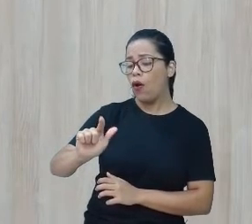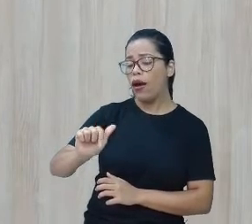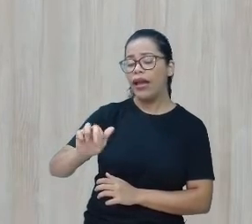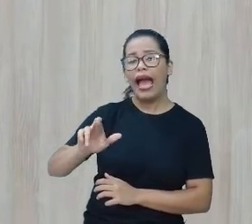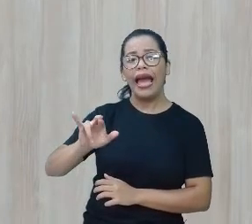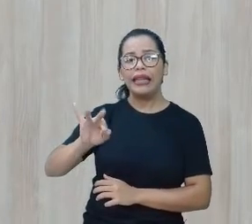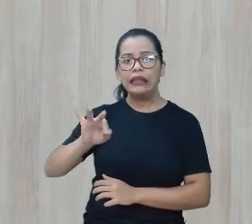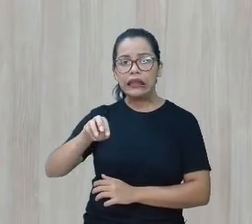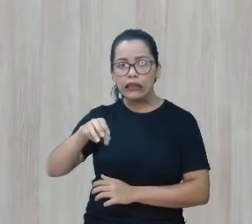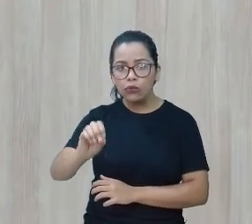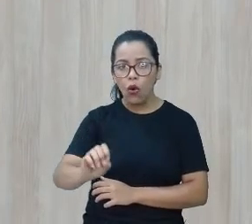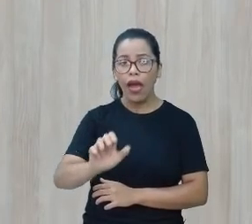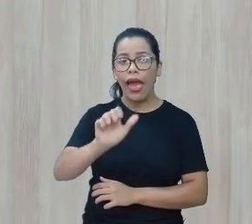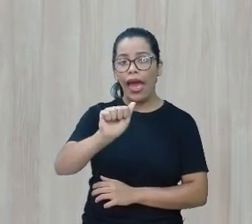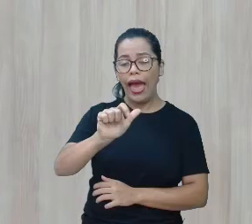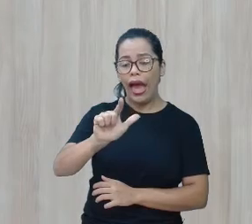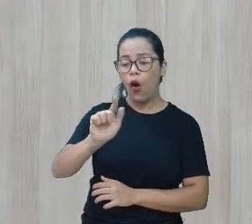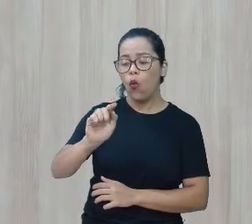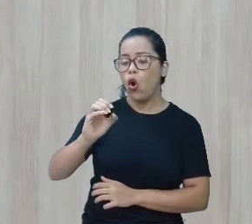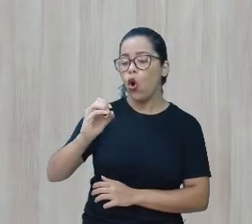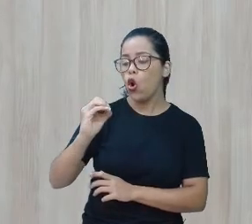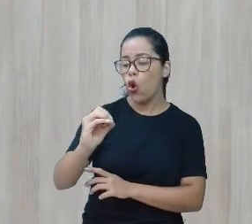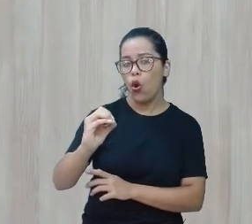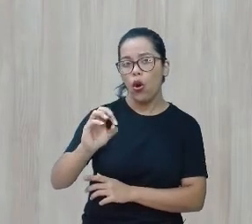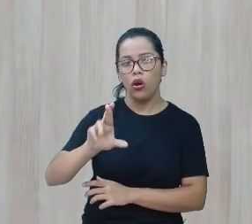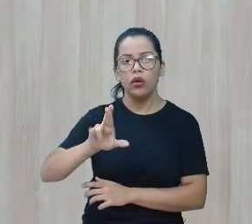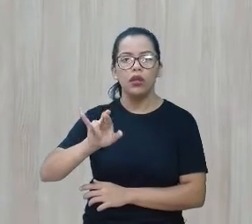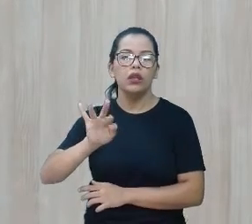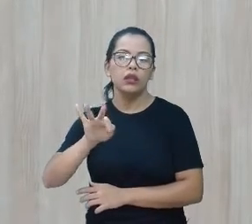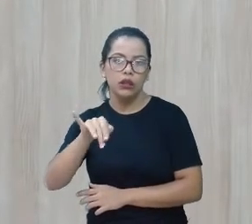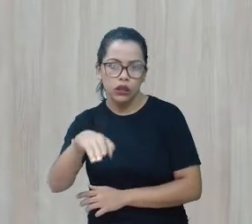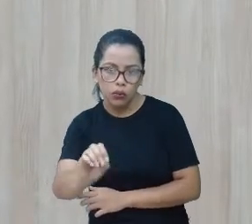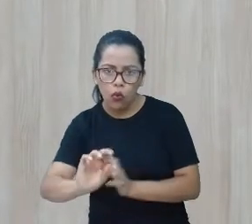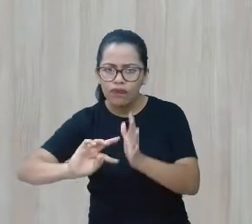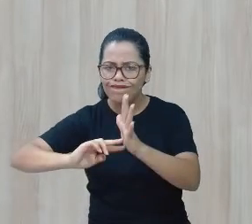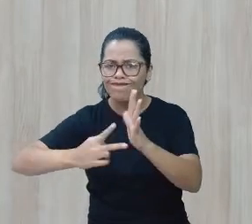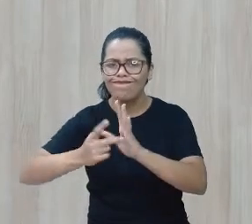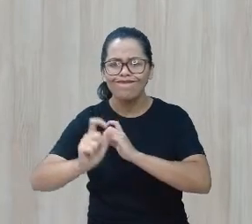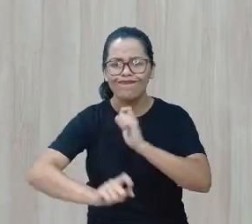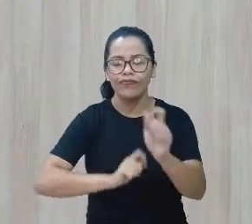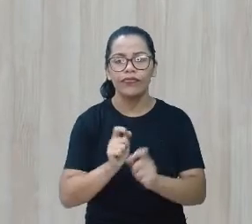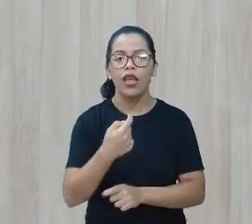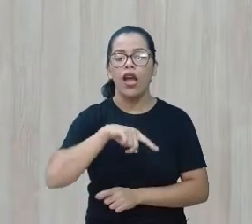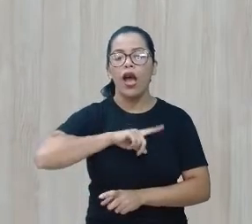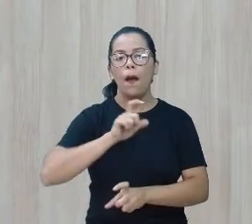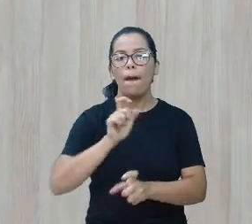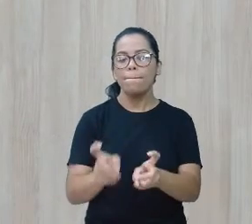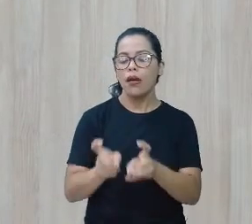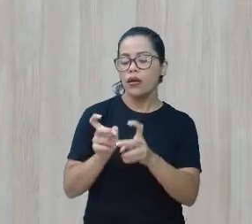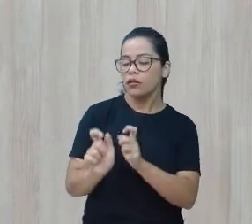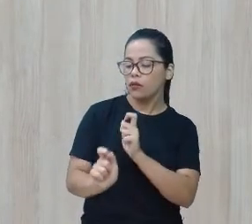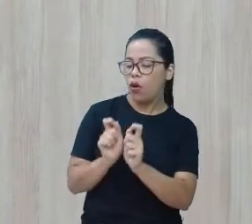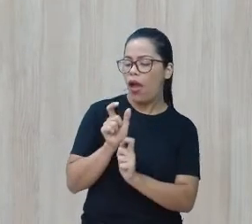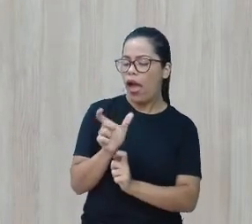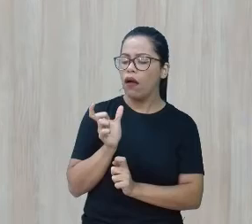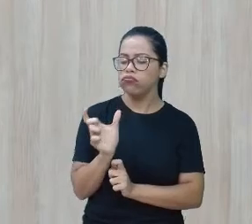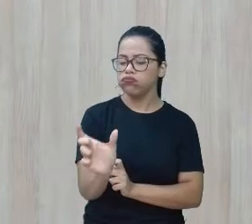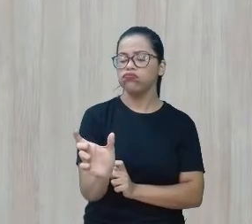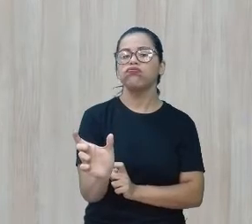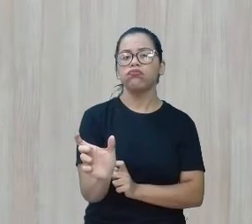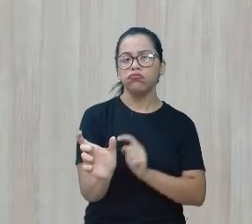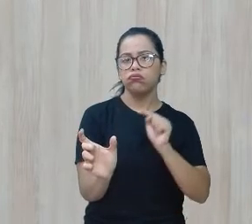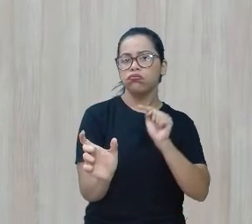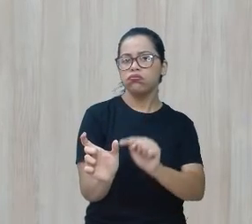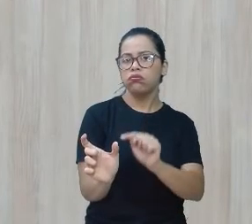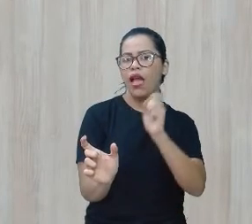é algoritmo, tá? E o que é que isso significa, tá? A gente vai observar que esse nome dá